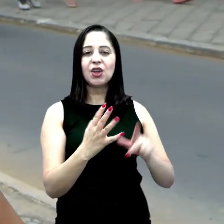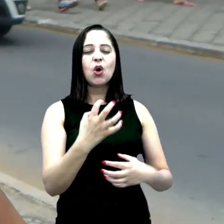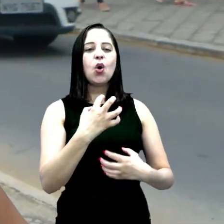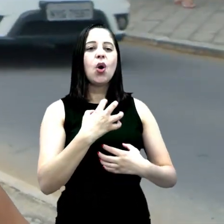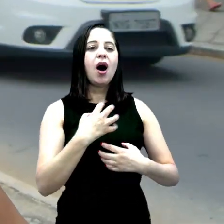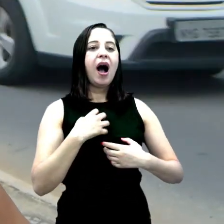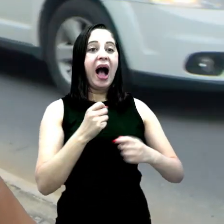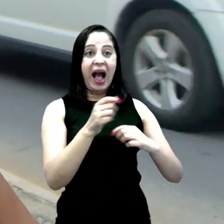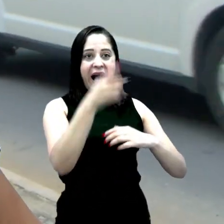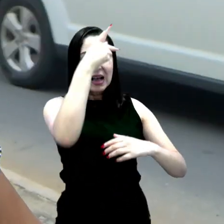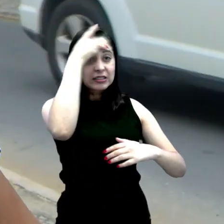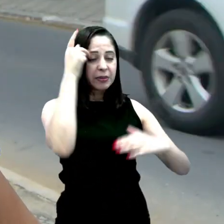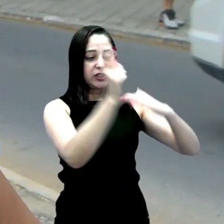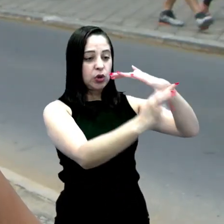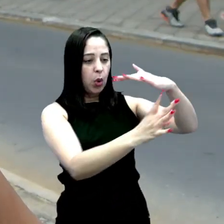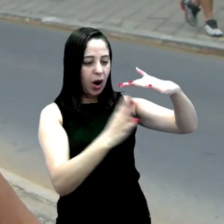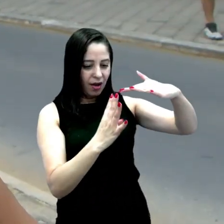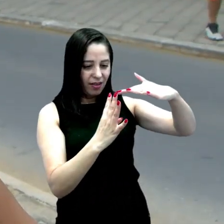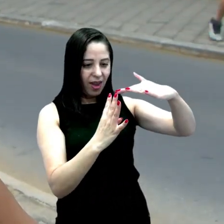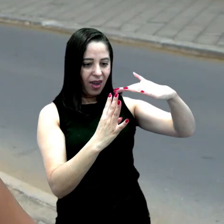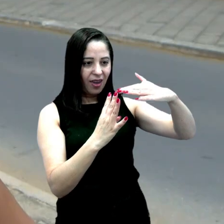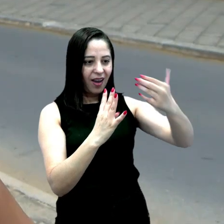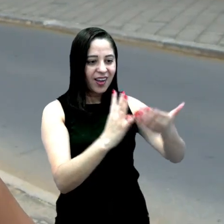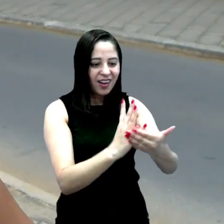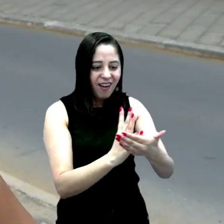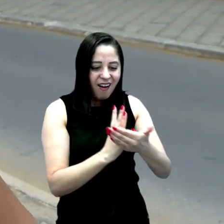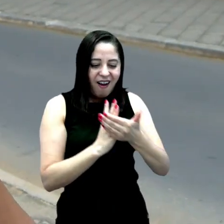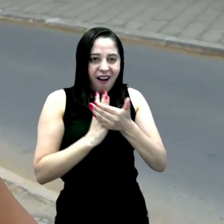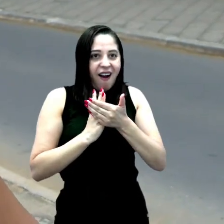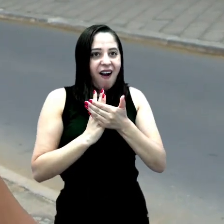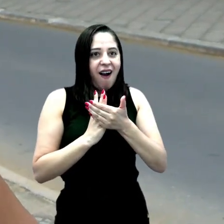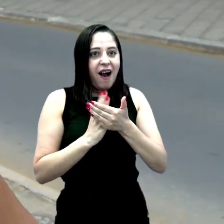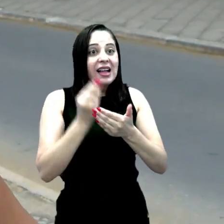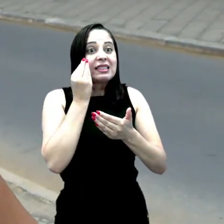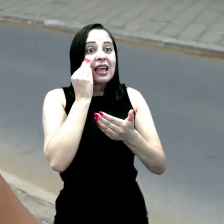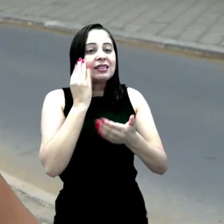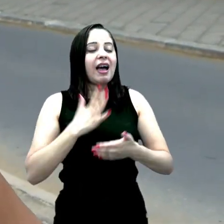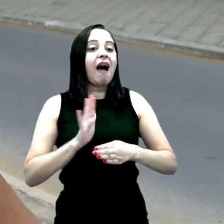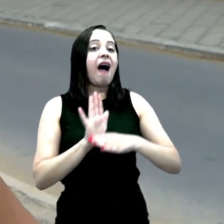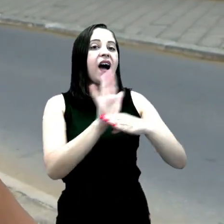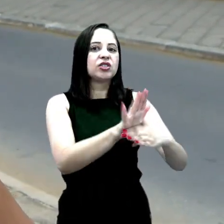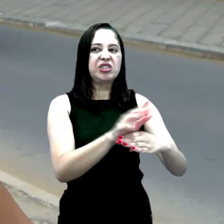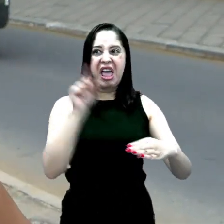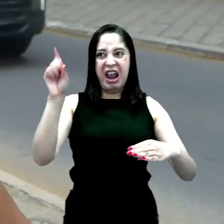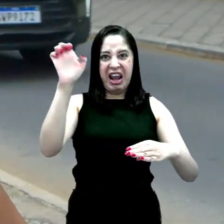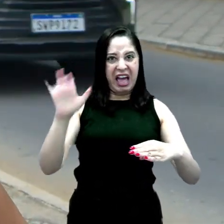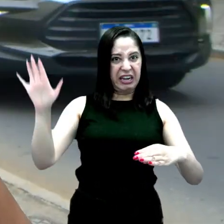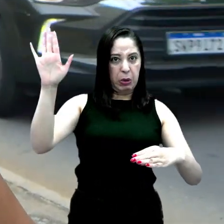bem recepcionadas e as pessoas tentam ajudar um ou outro. Lá eu